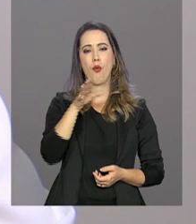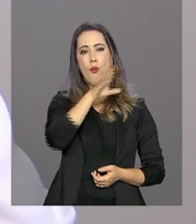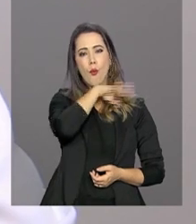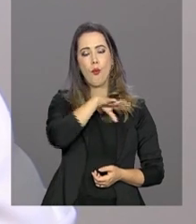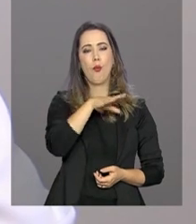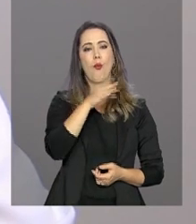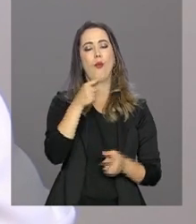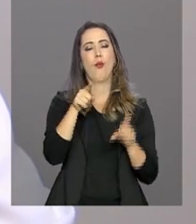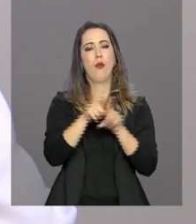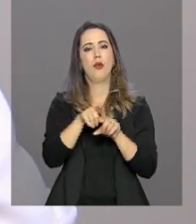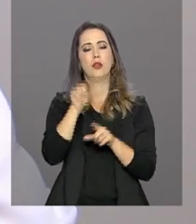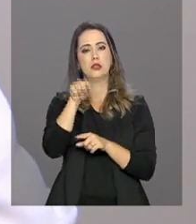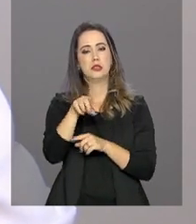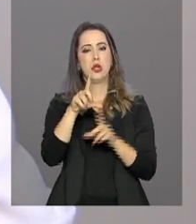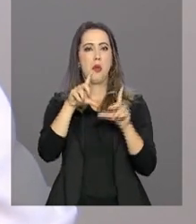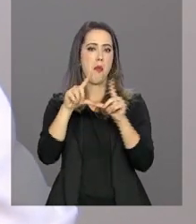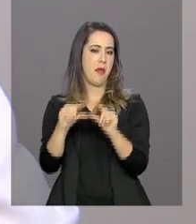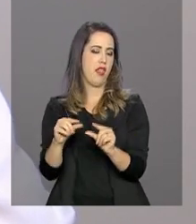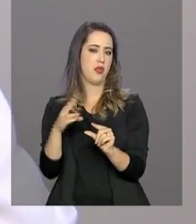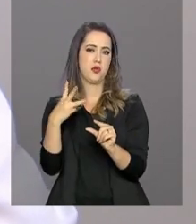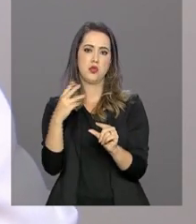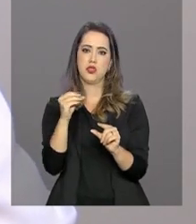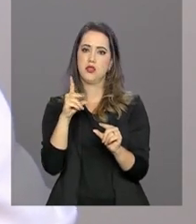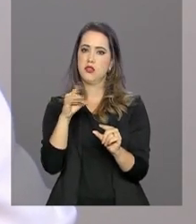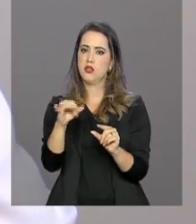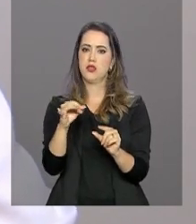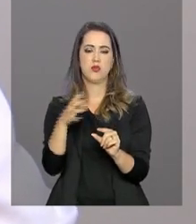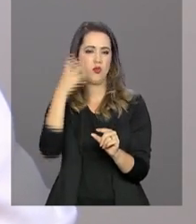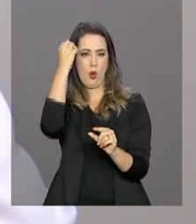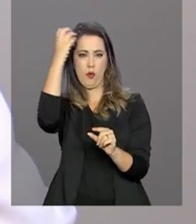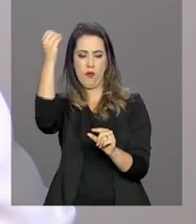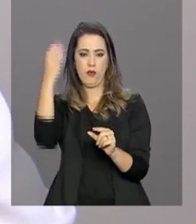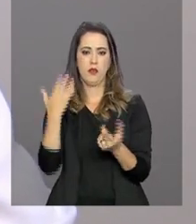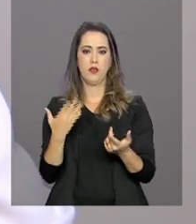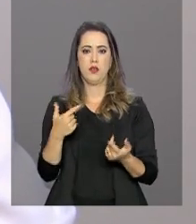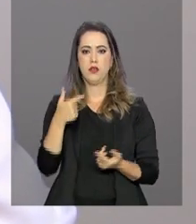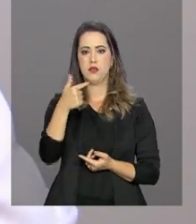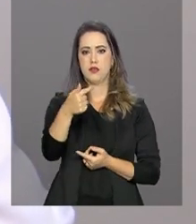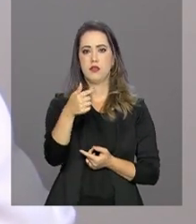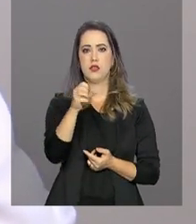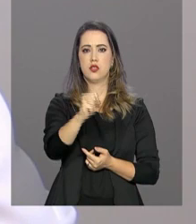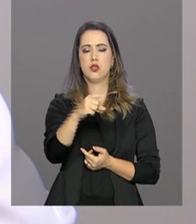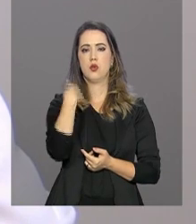for ficar menos de 30 dias, não faça uma viagem de 7 ou